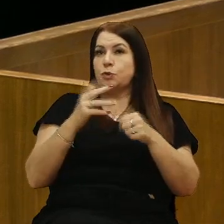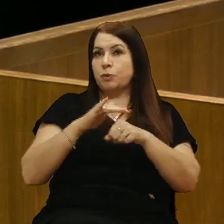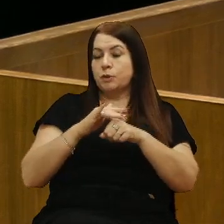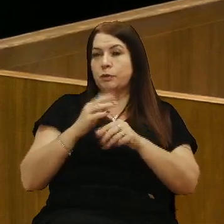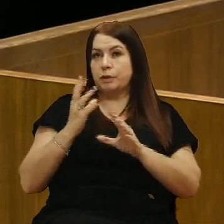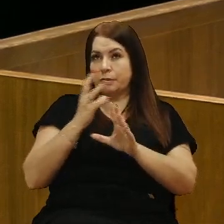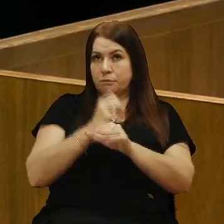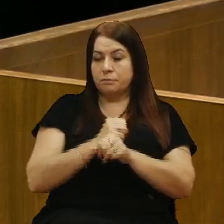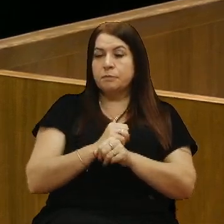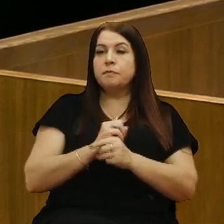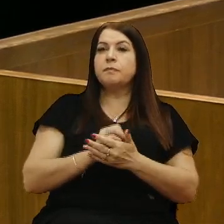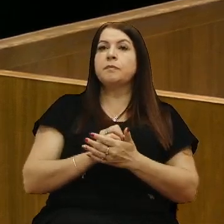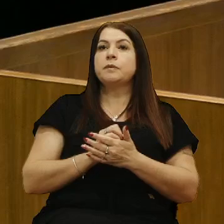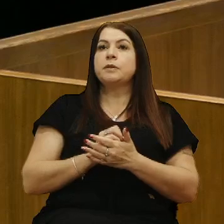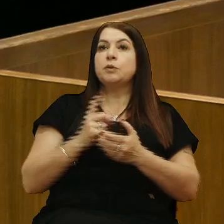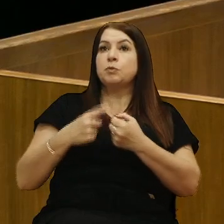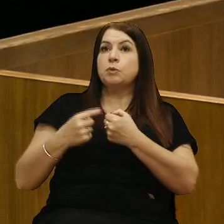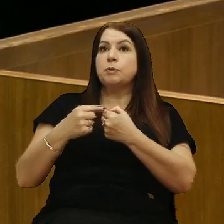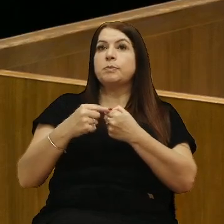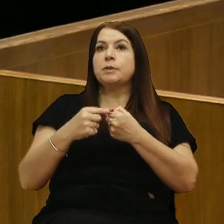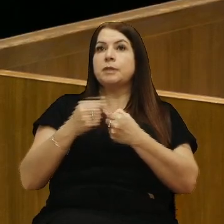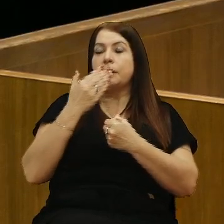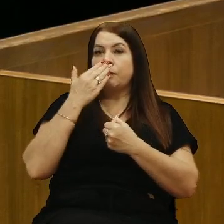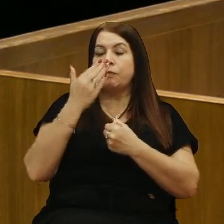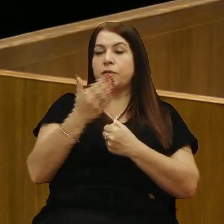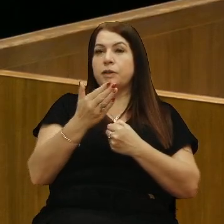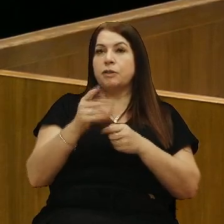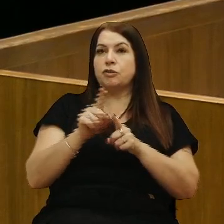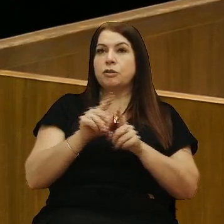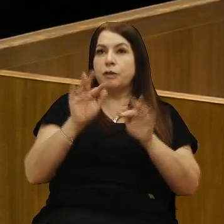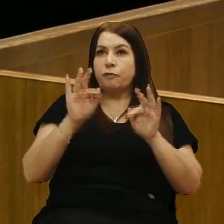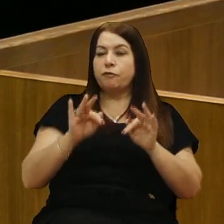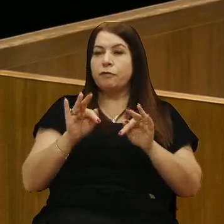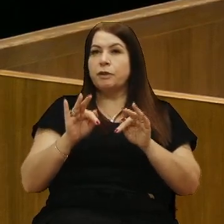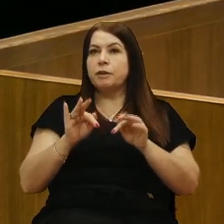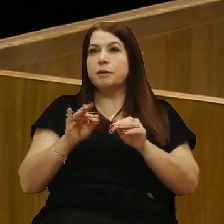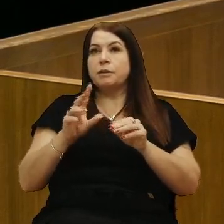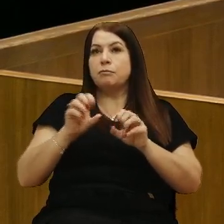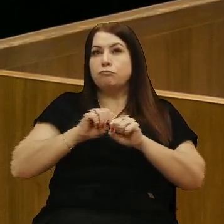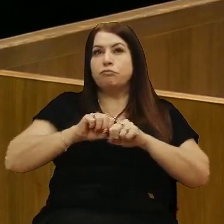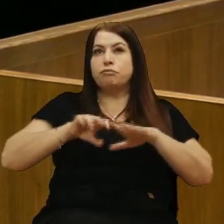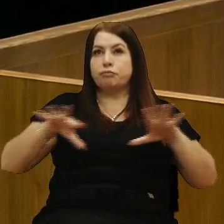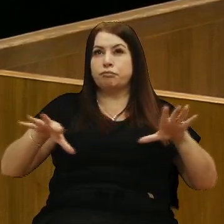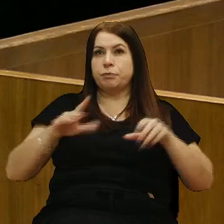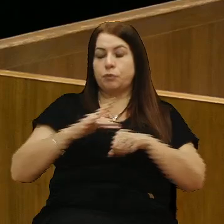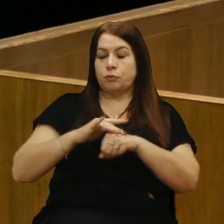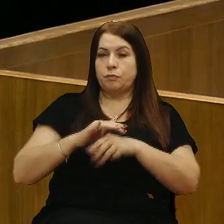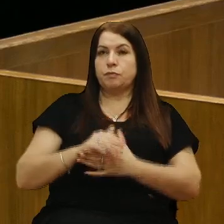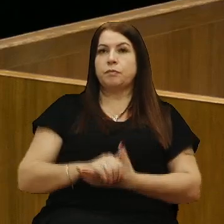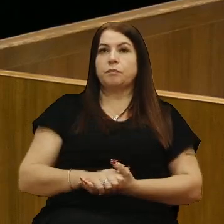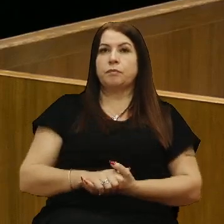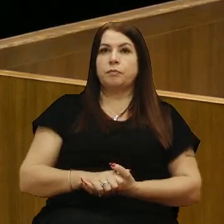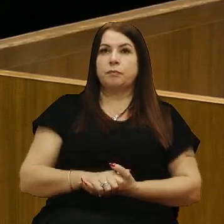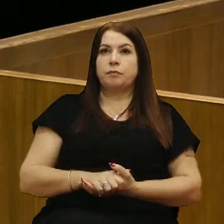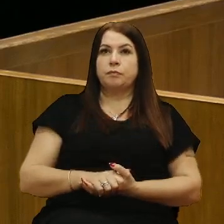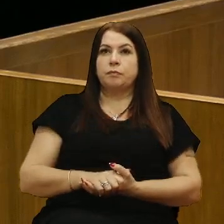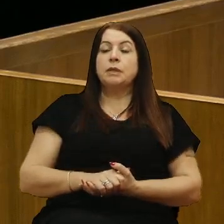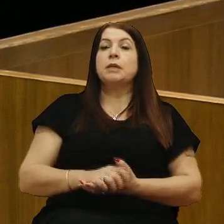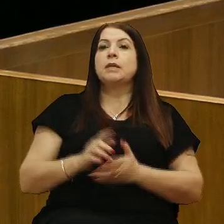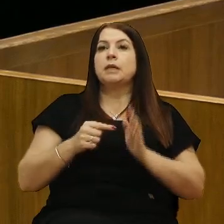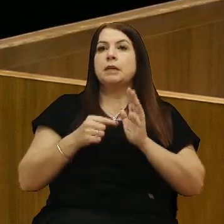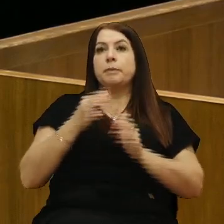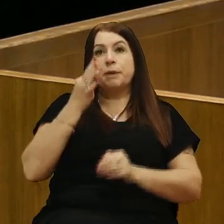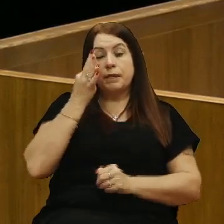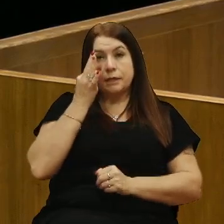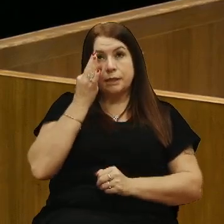e assim o município estará à frente da contenção de uma proliferação de doenças. A presença do